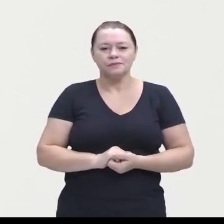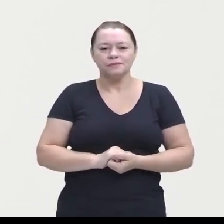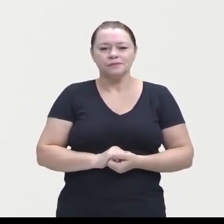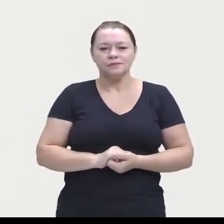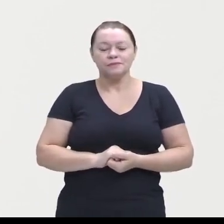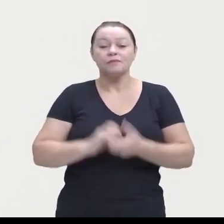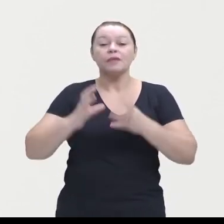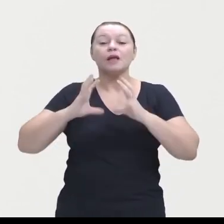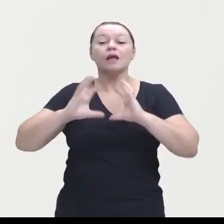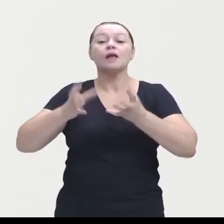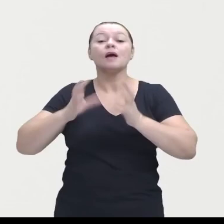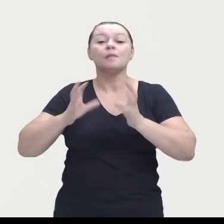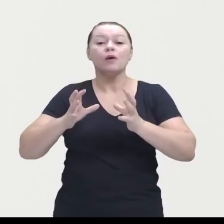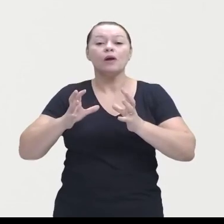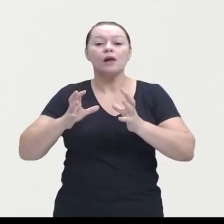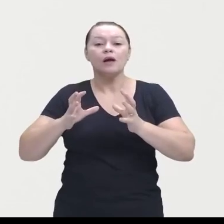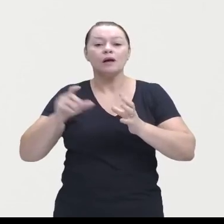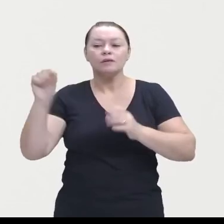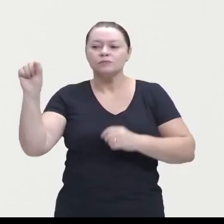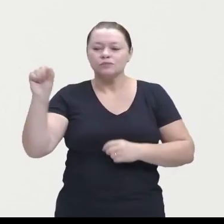A bola,